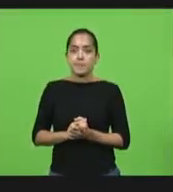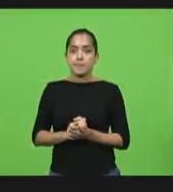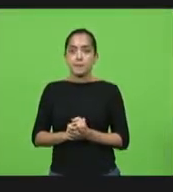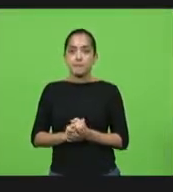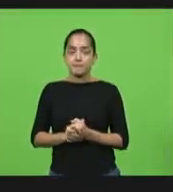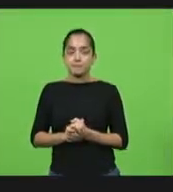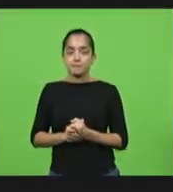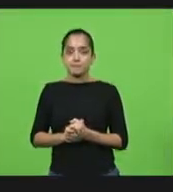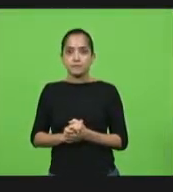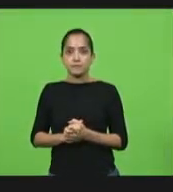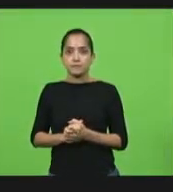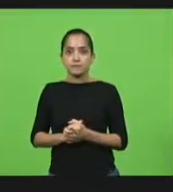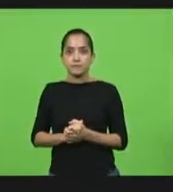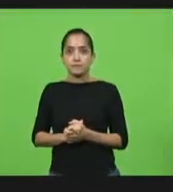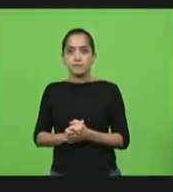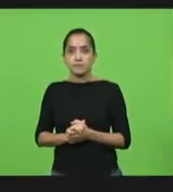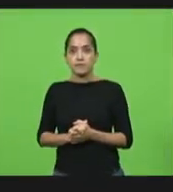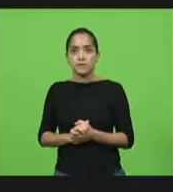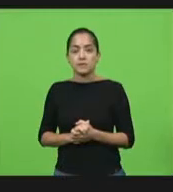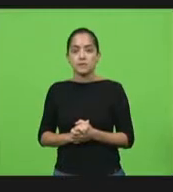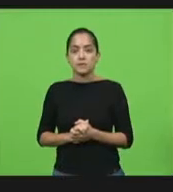E o senhor tem que ligar o microfone. O